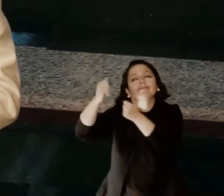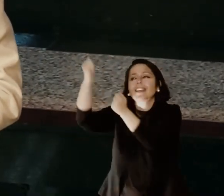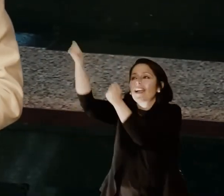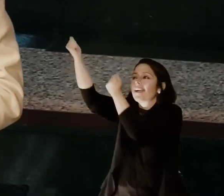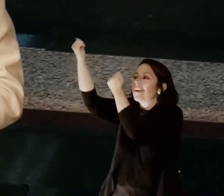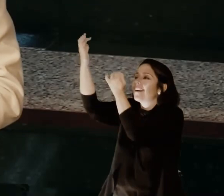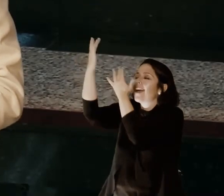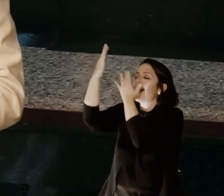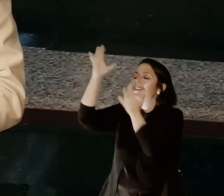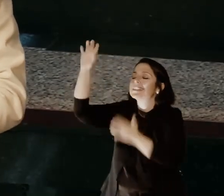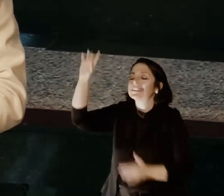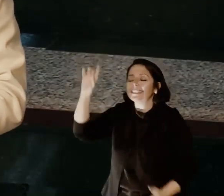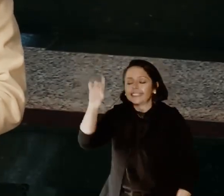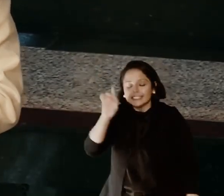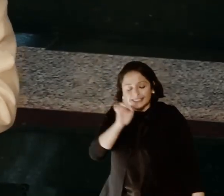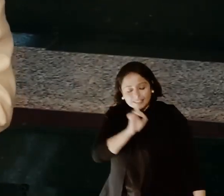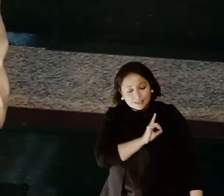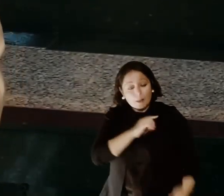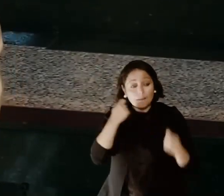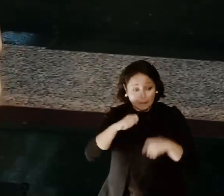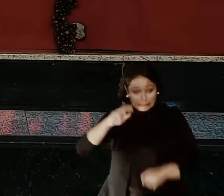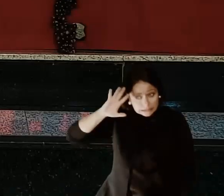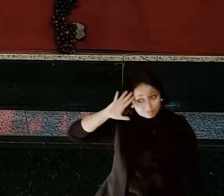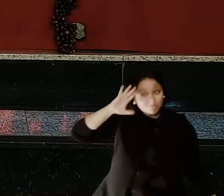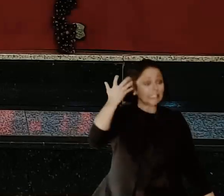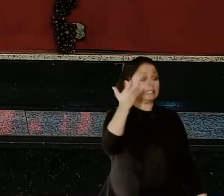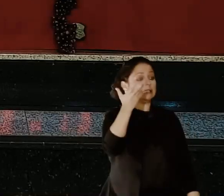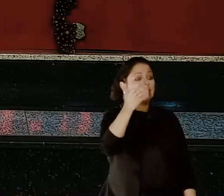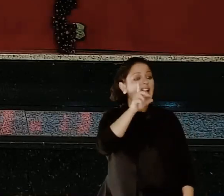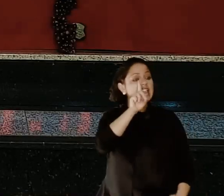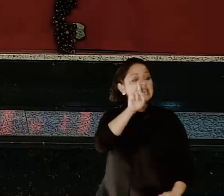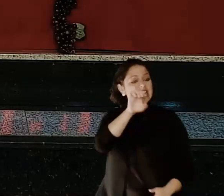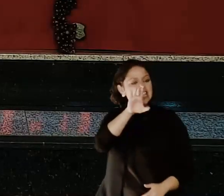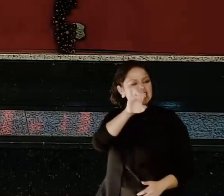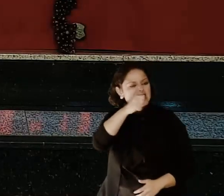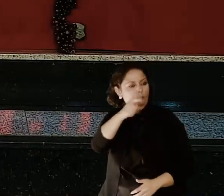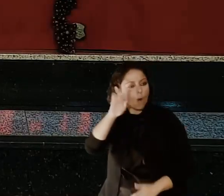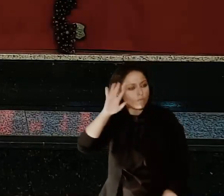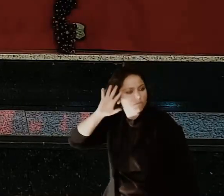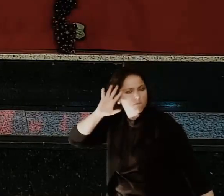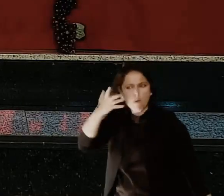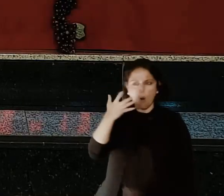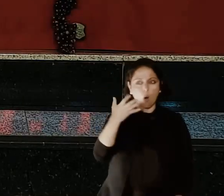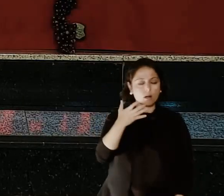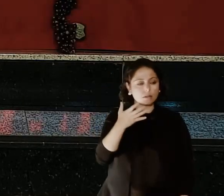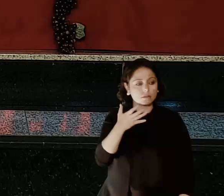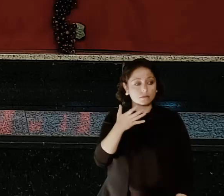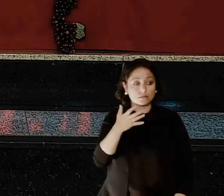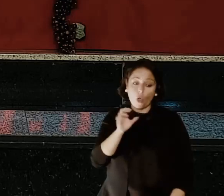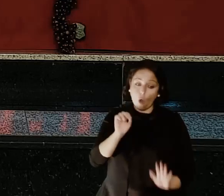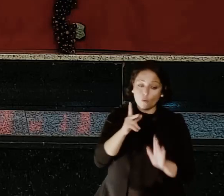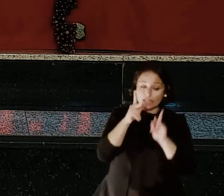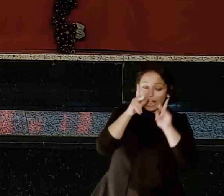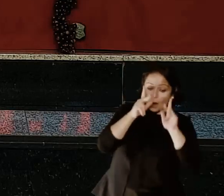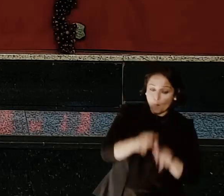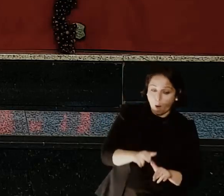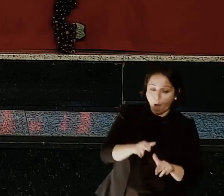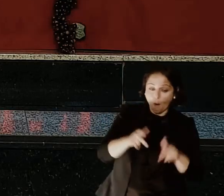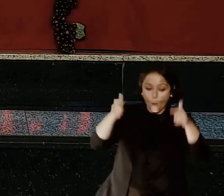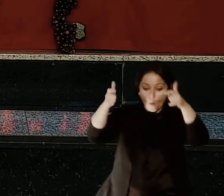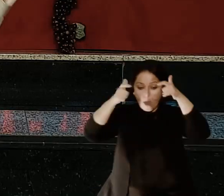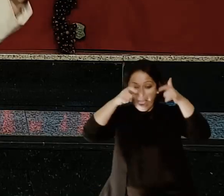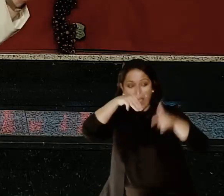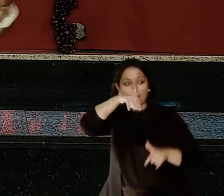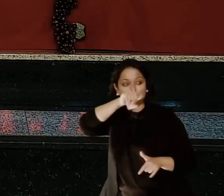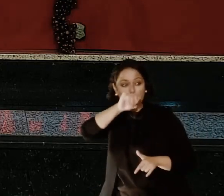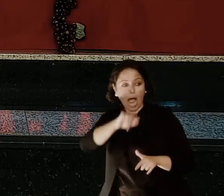isso? Você tem que tomar uma decisão. Ou você, como os magos, segue a estrela e vai a Jesus.